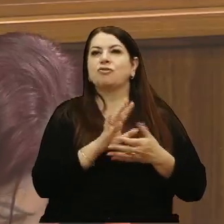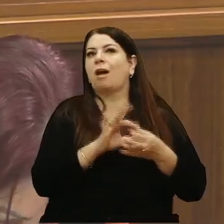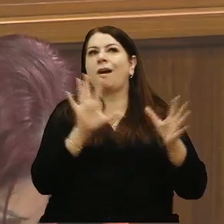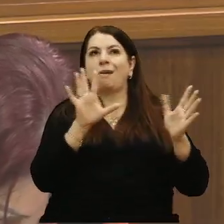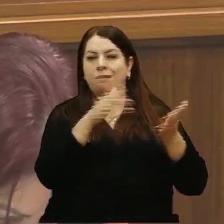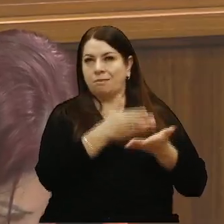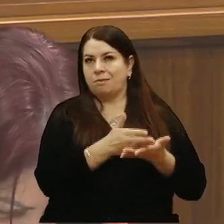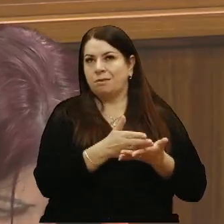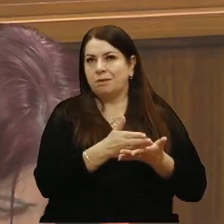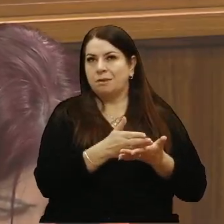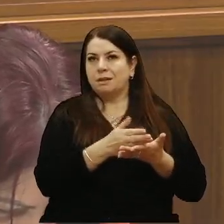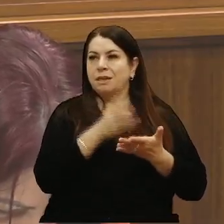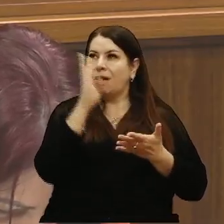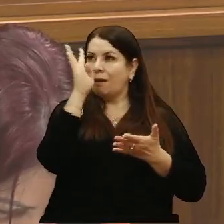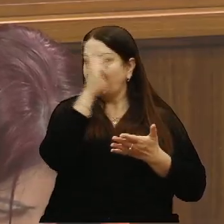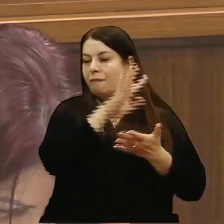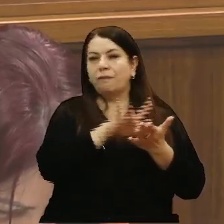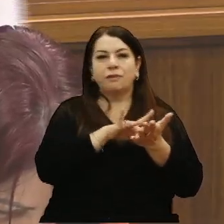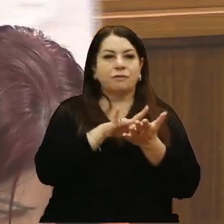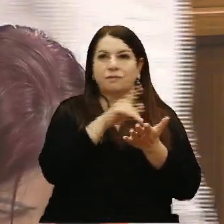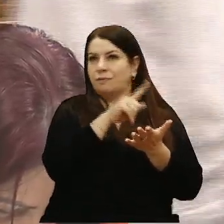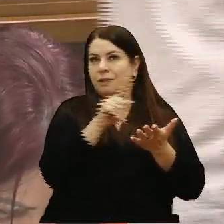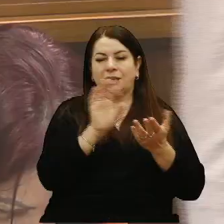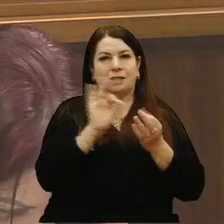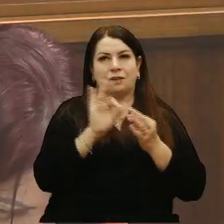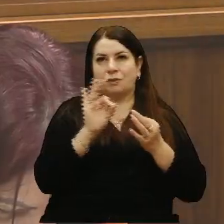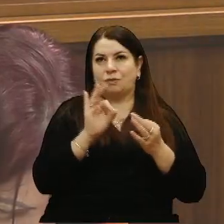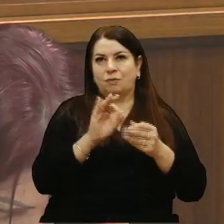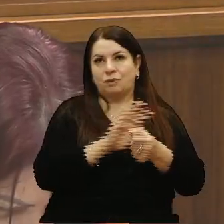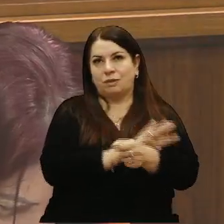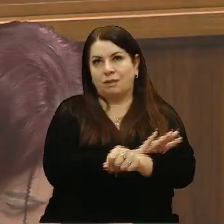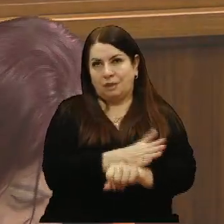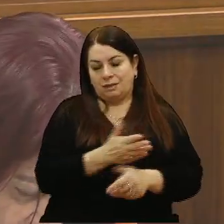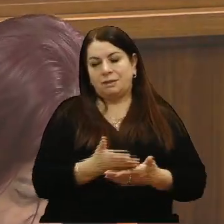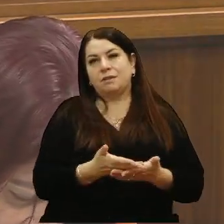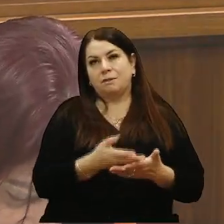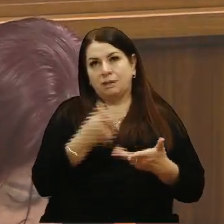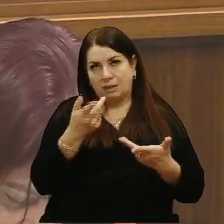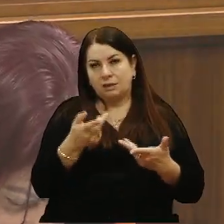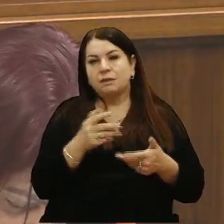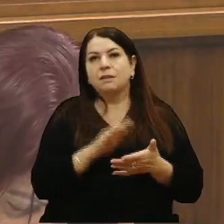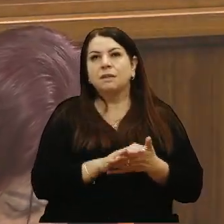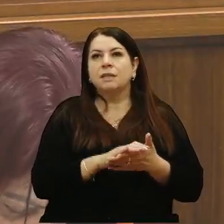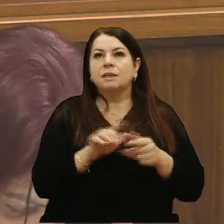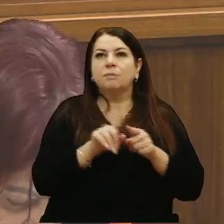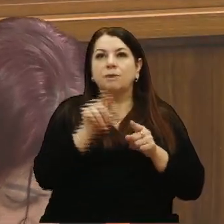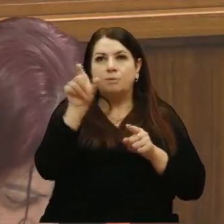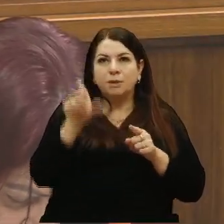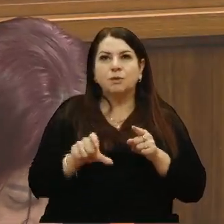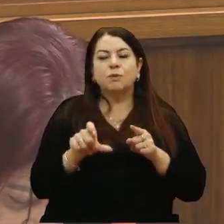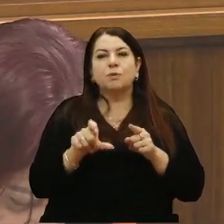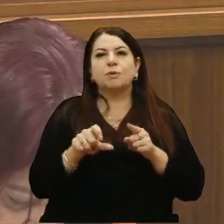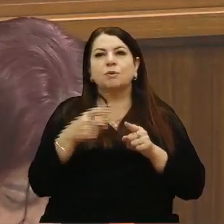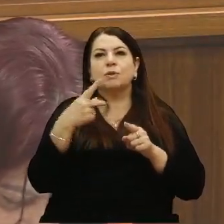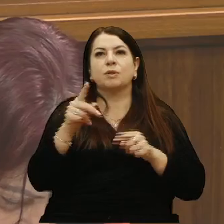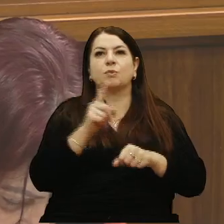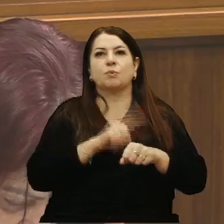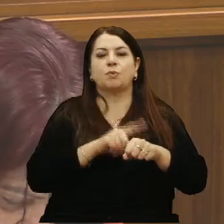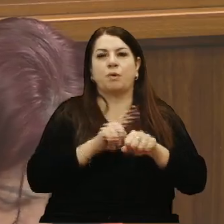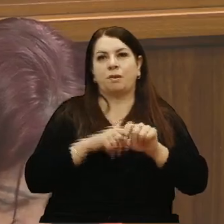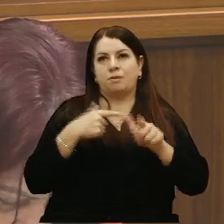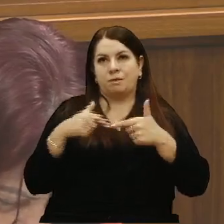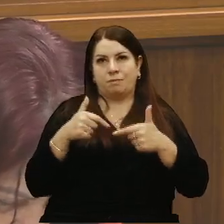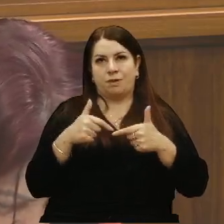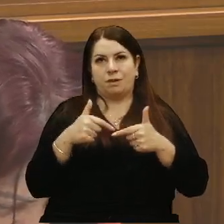passar despercebido nenhum caso de racismo. Ainda mais quando a pessoa está no seu horário de